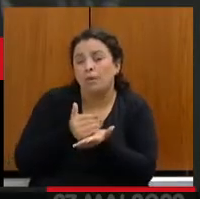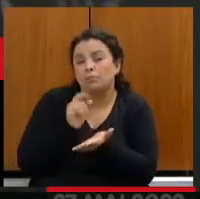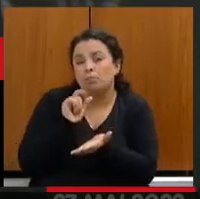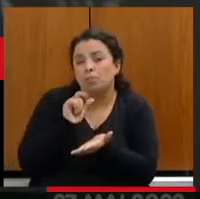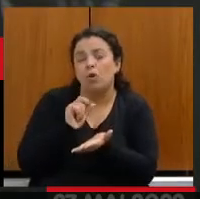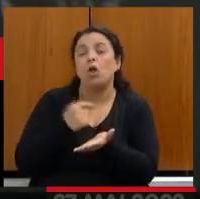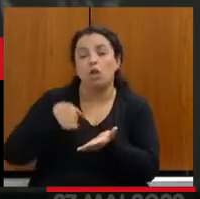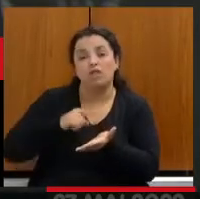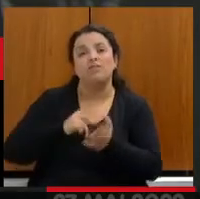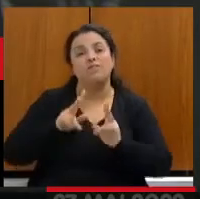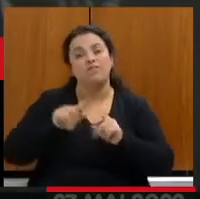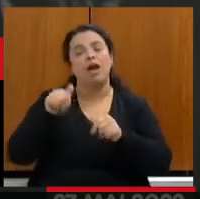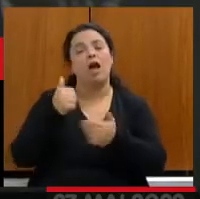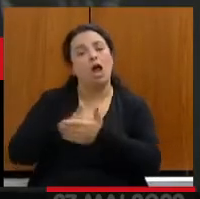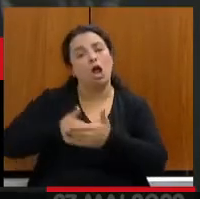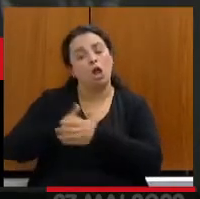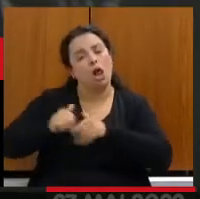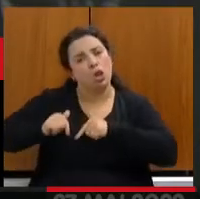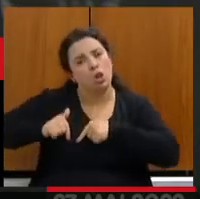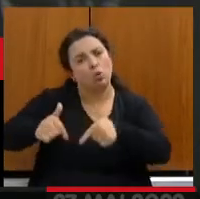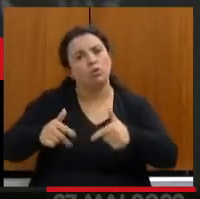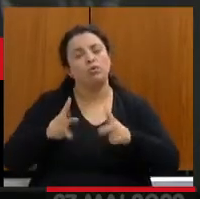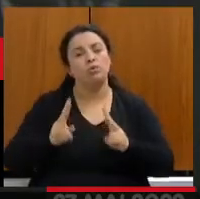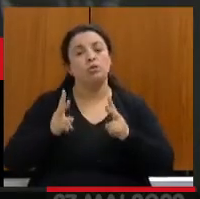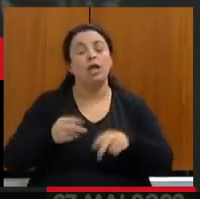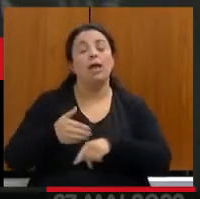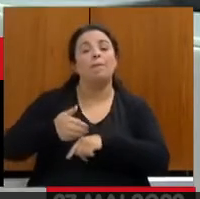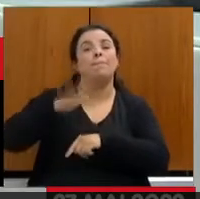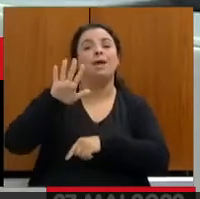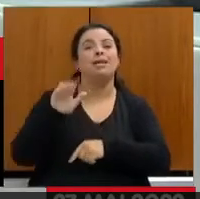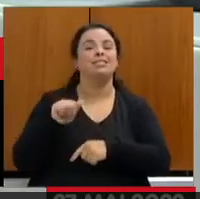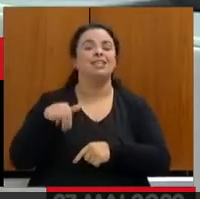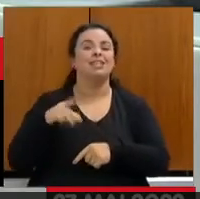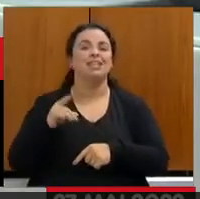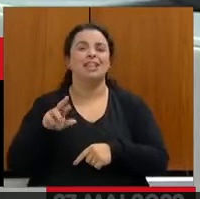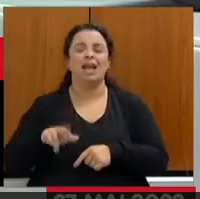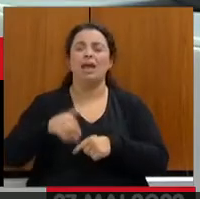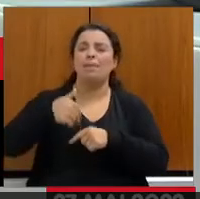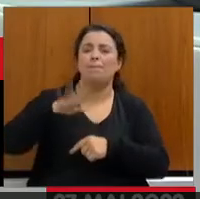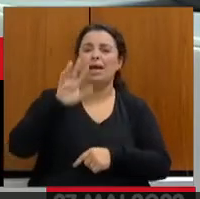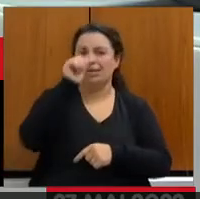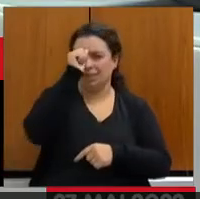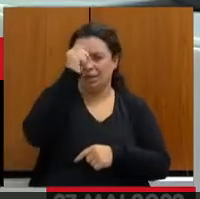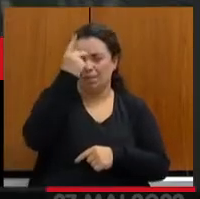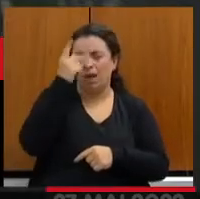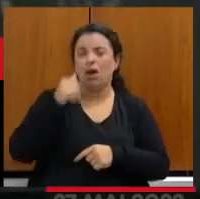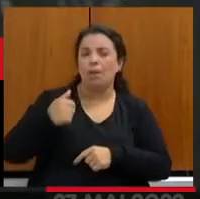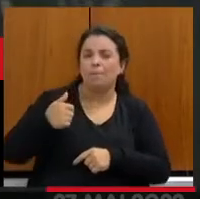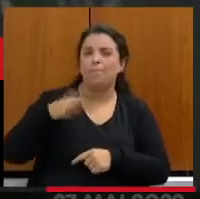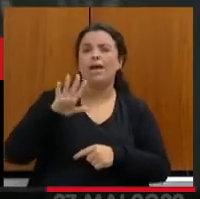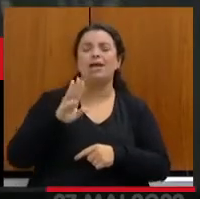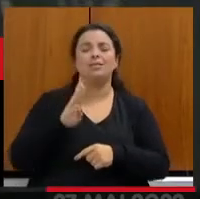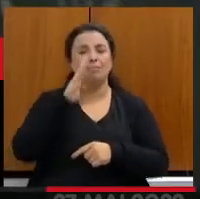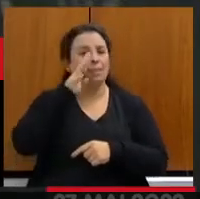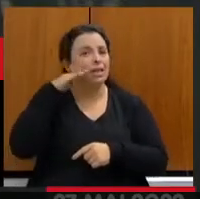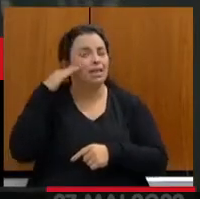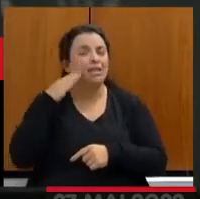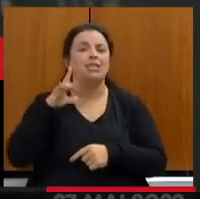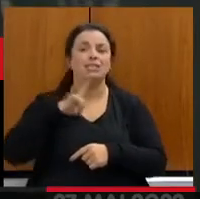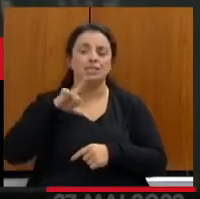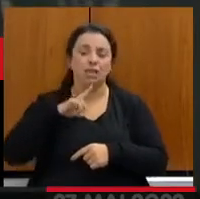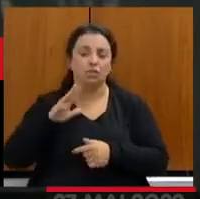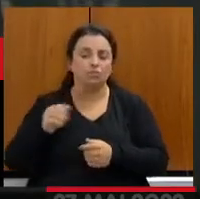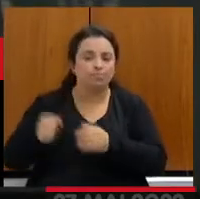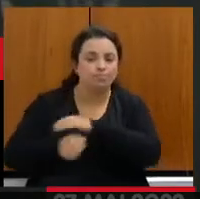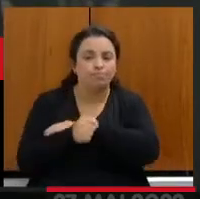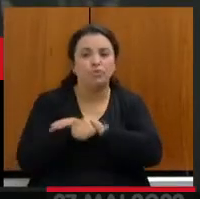luta até que seja necessário que mais André de Jesus que mais Leninha que mais era Paula que mais bate Cerqueira esteja aqui